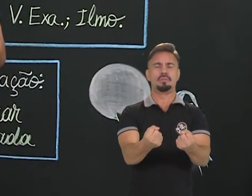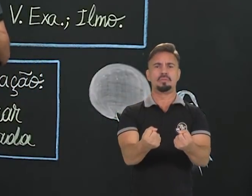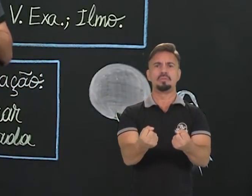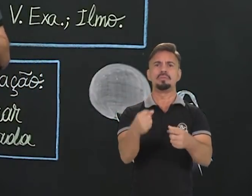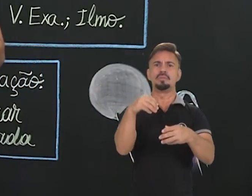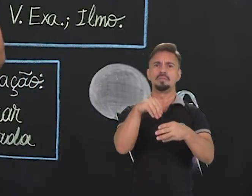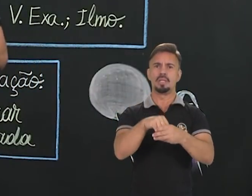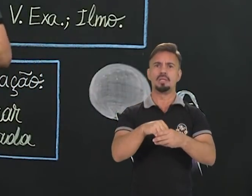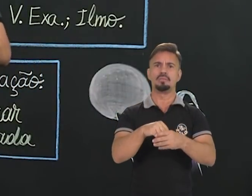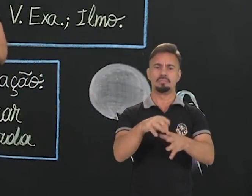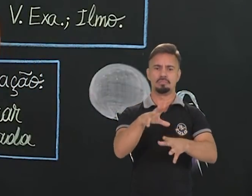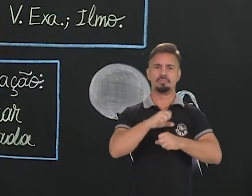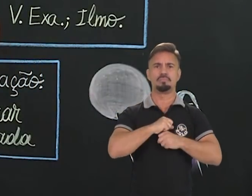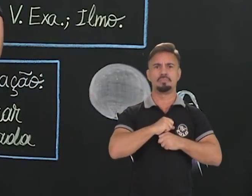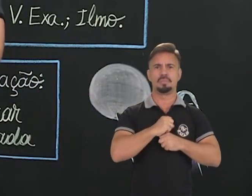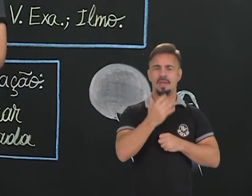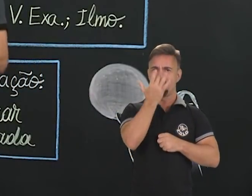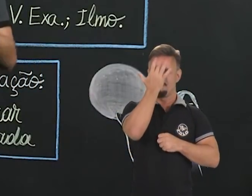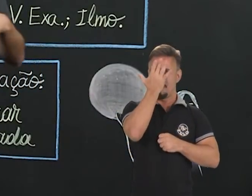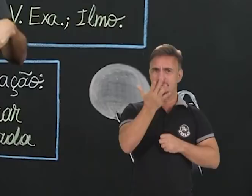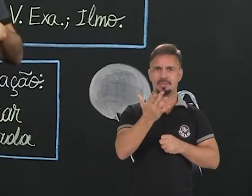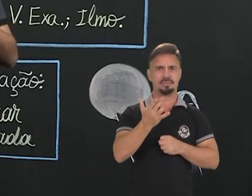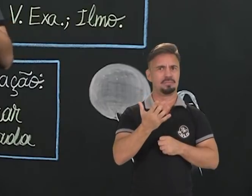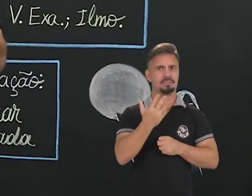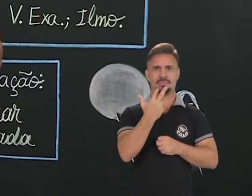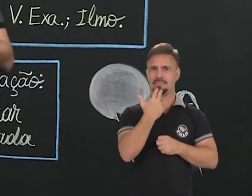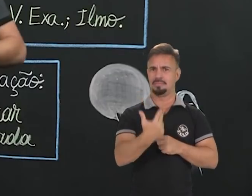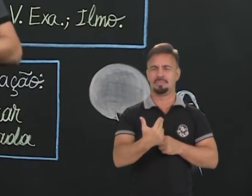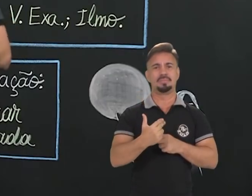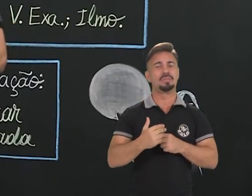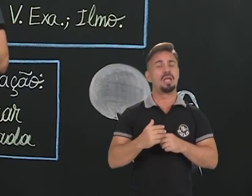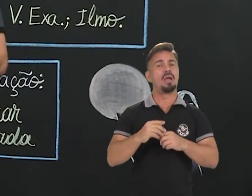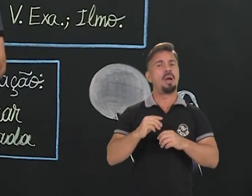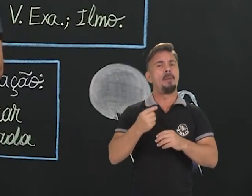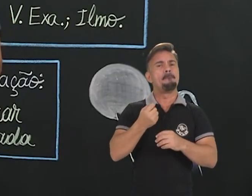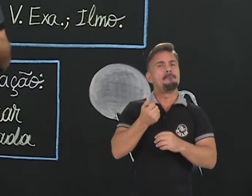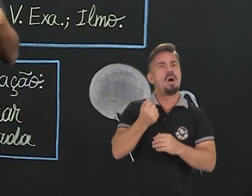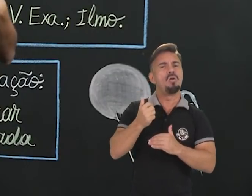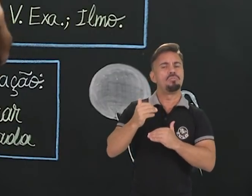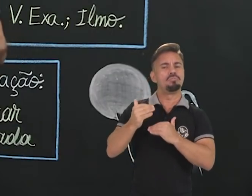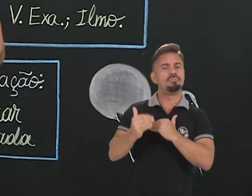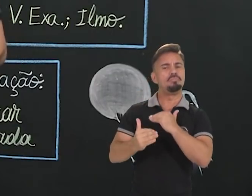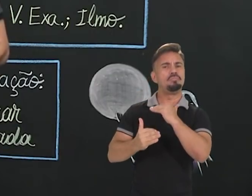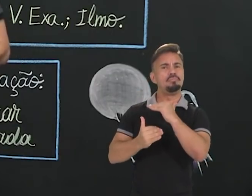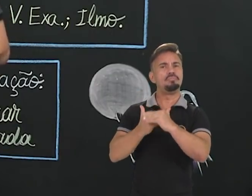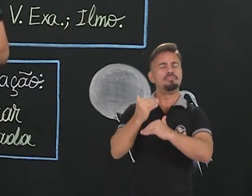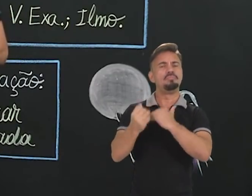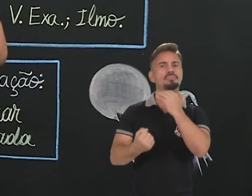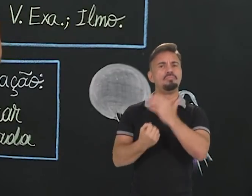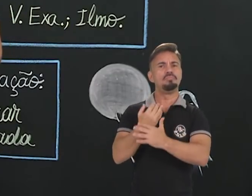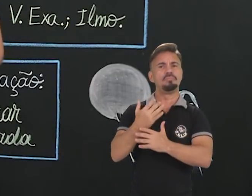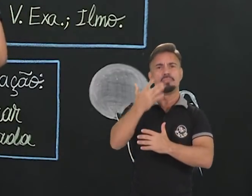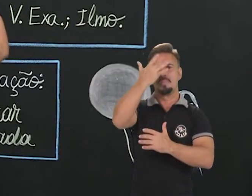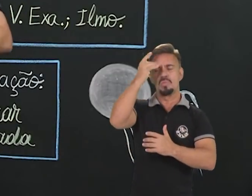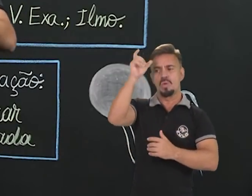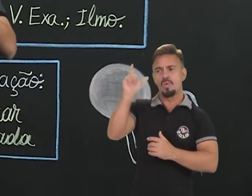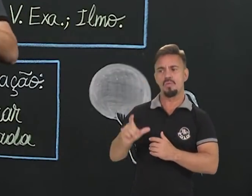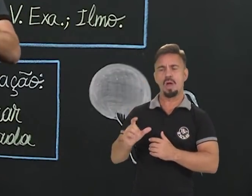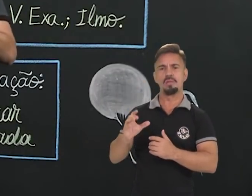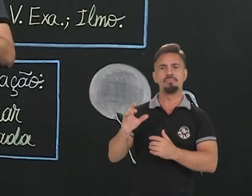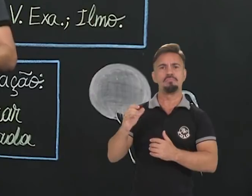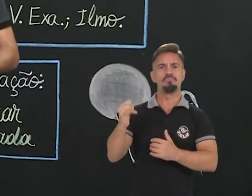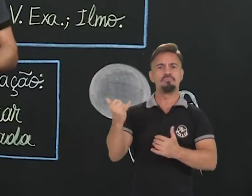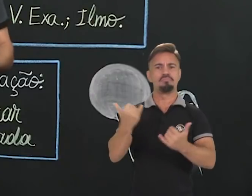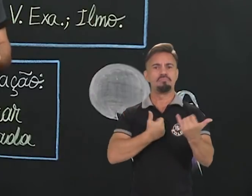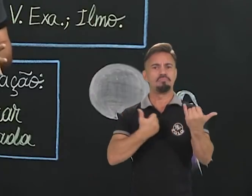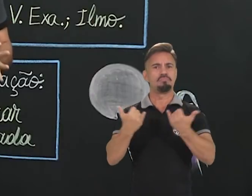dentro do idioma. Nem sempre é fácil. Aos poucos isso vai acontecendo, aos poucos os falantes vão